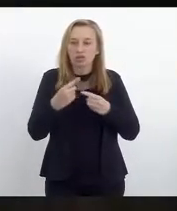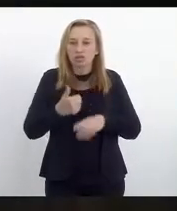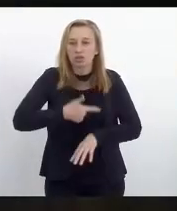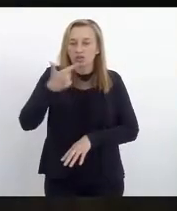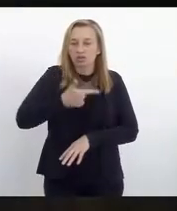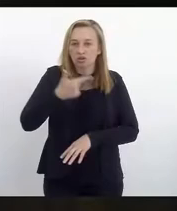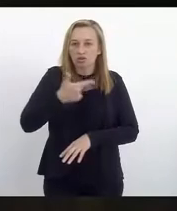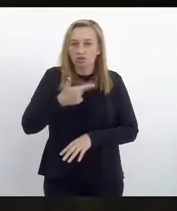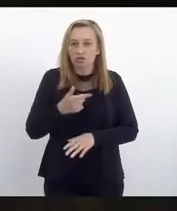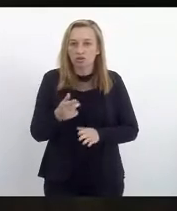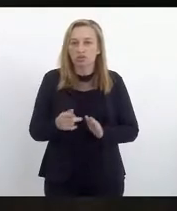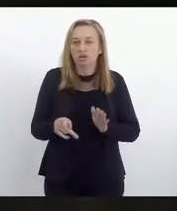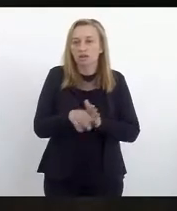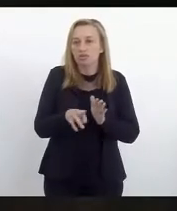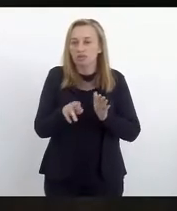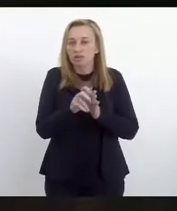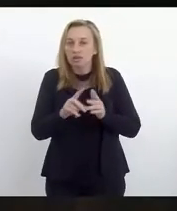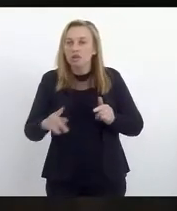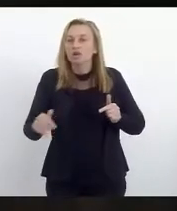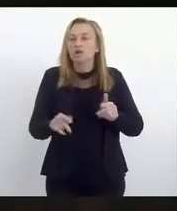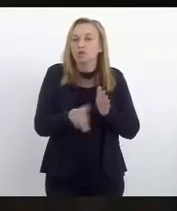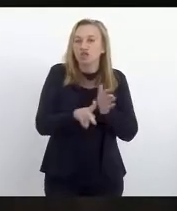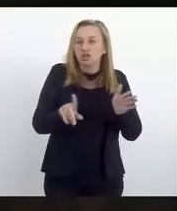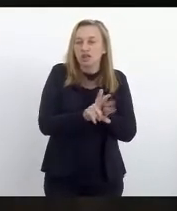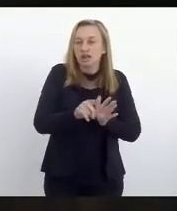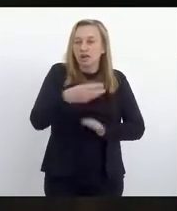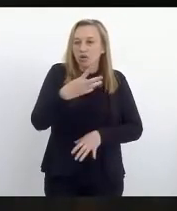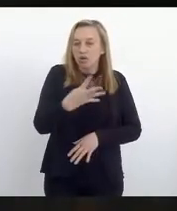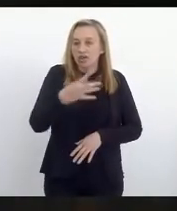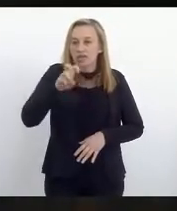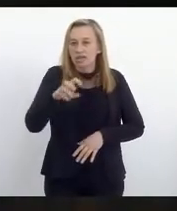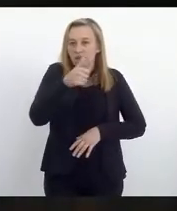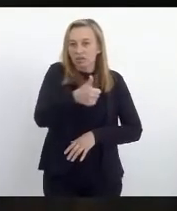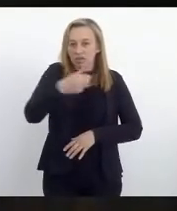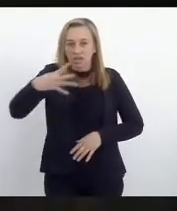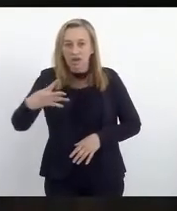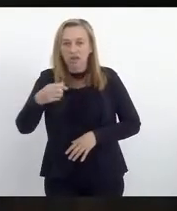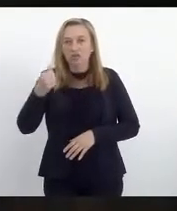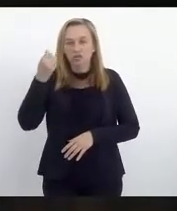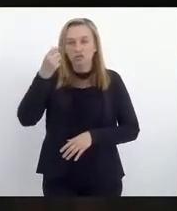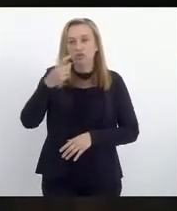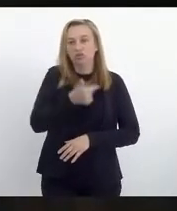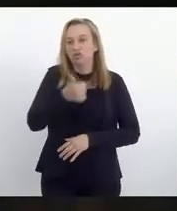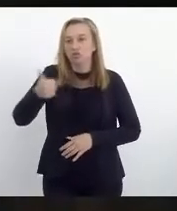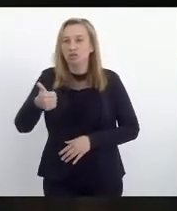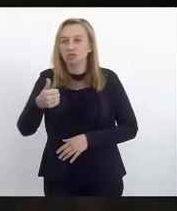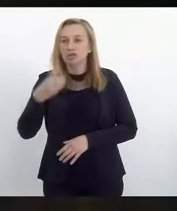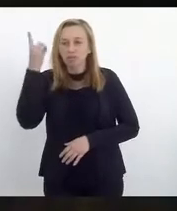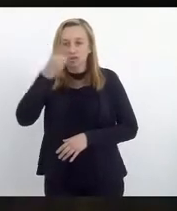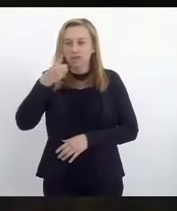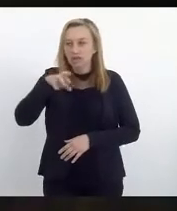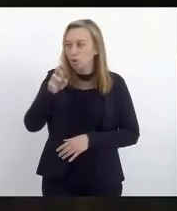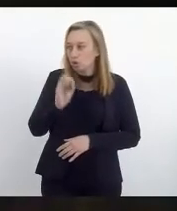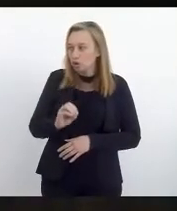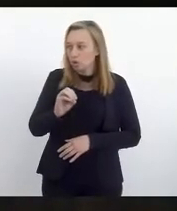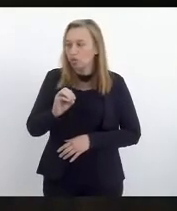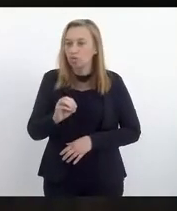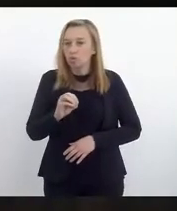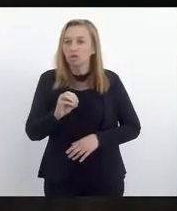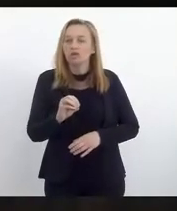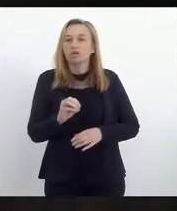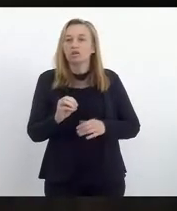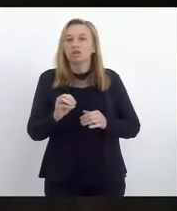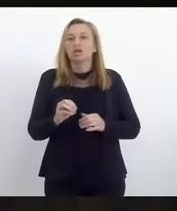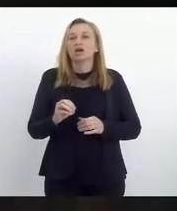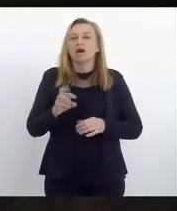segunda discussão, redação do vencido, projeto de lei número 4514-A, de 2021, de autoria do deputado Eurico Júnior, que